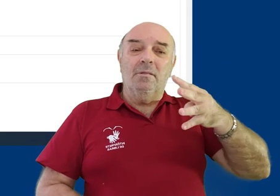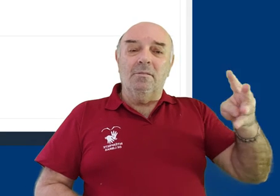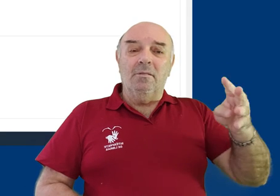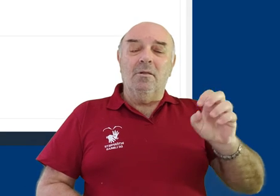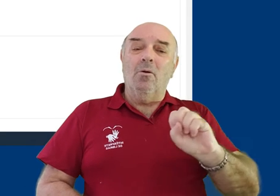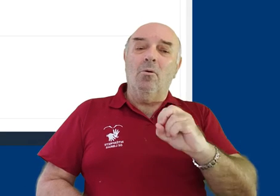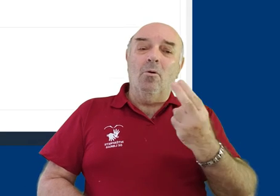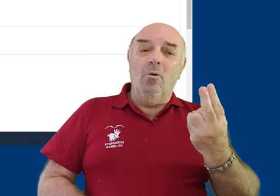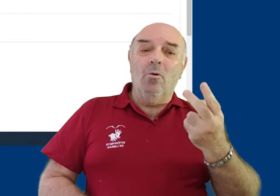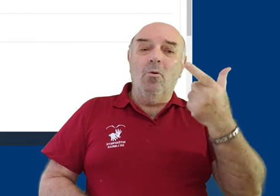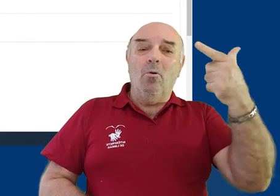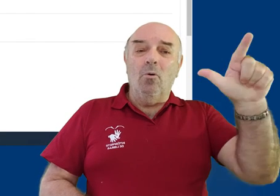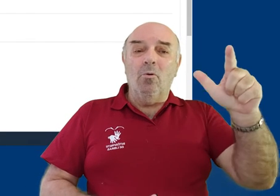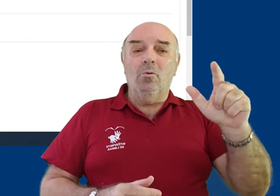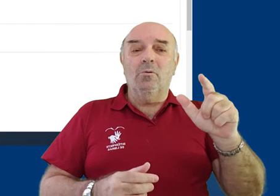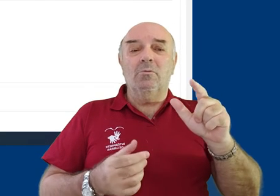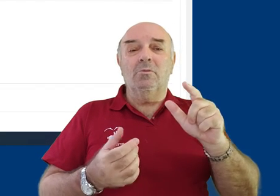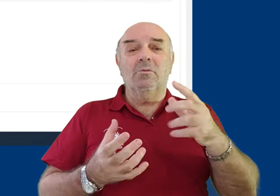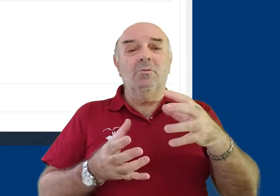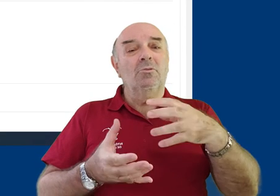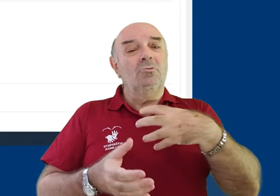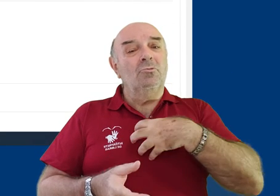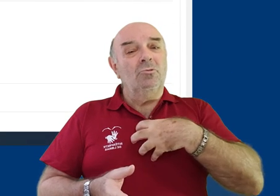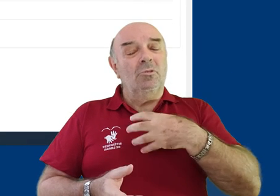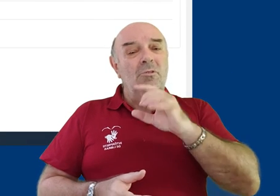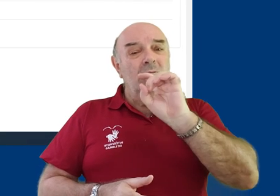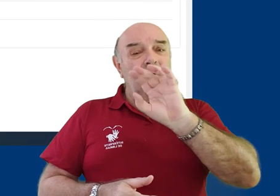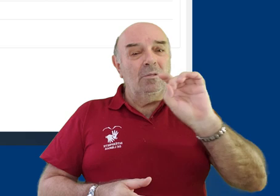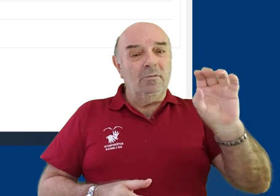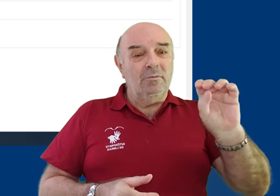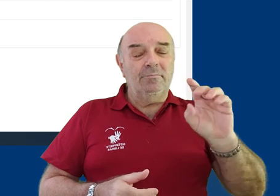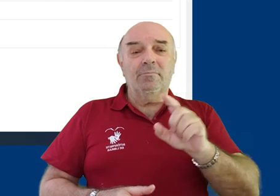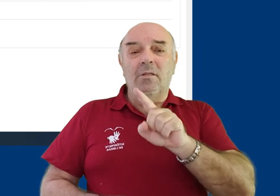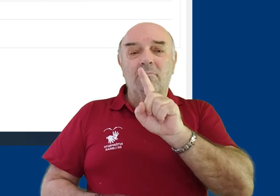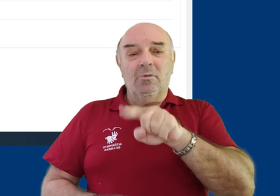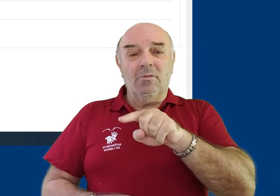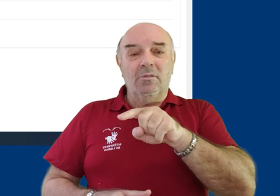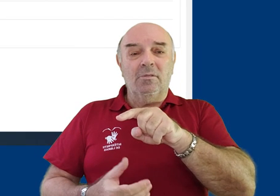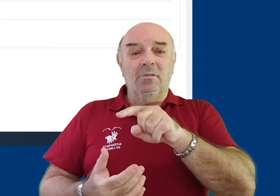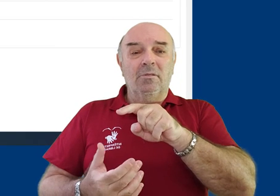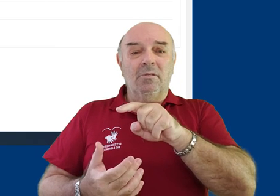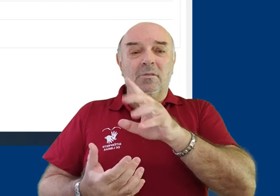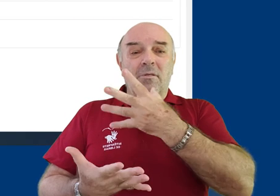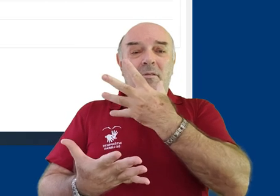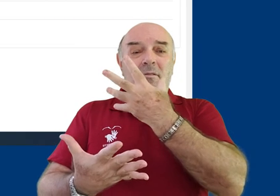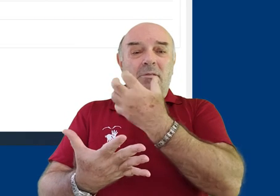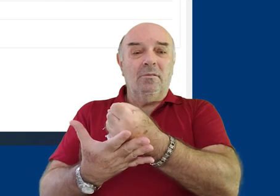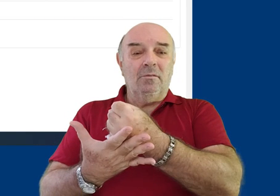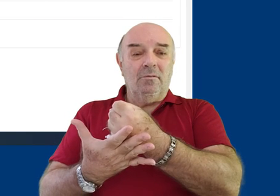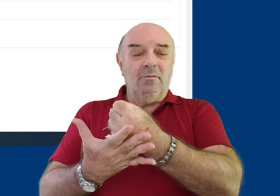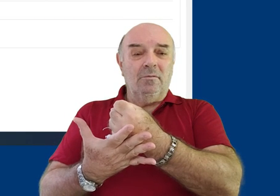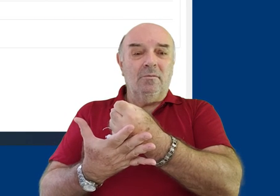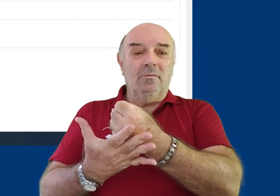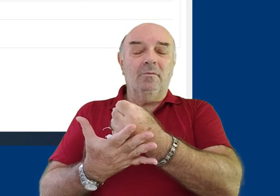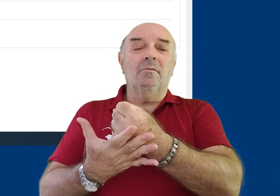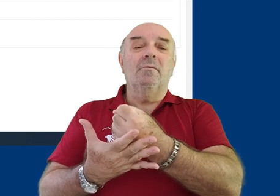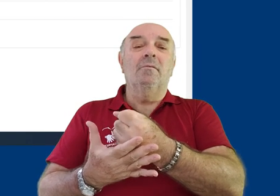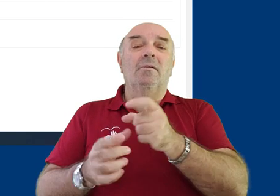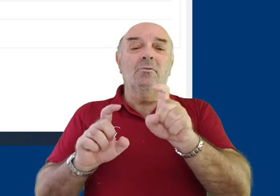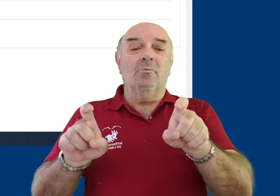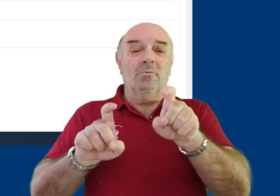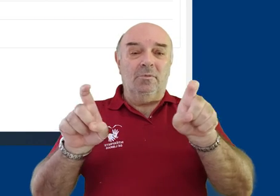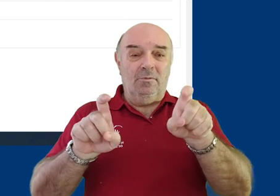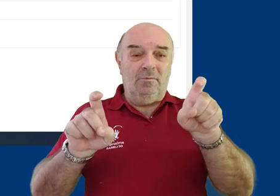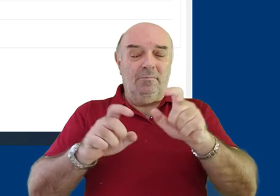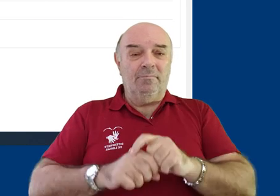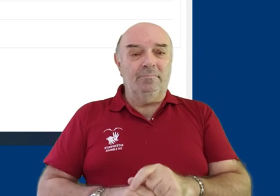como opções de formato exportação e quando sobre o link sistema gerará um